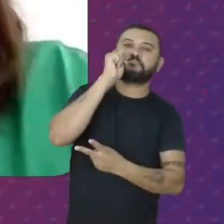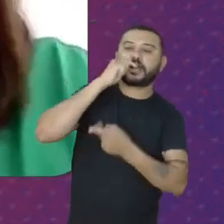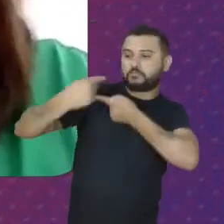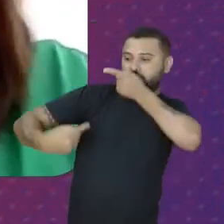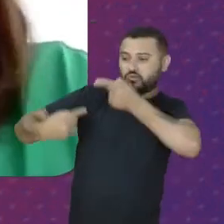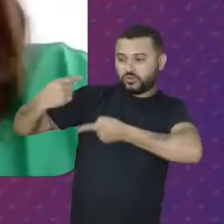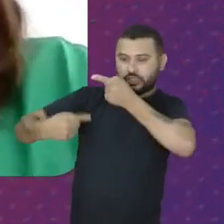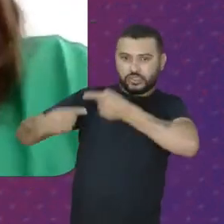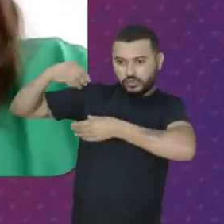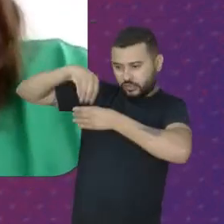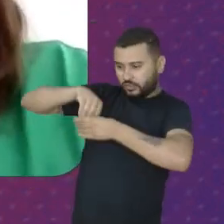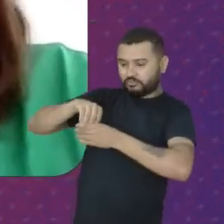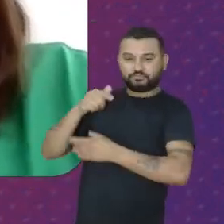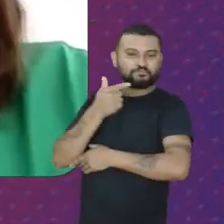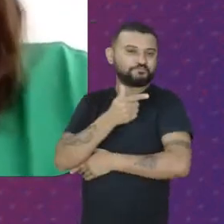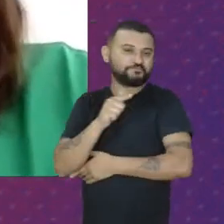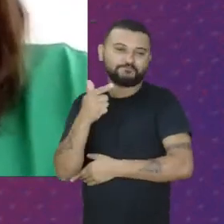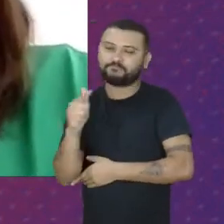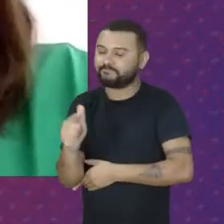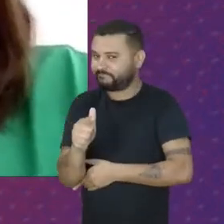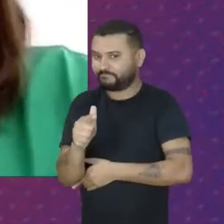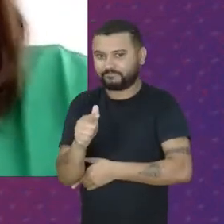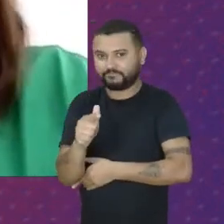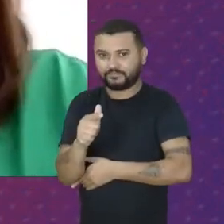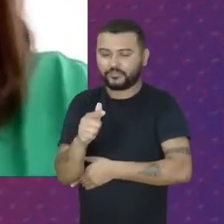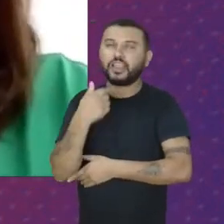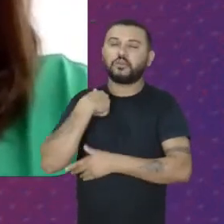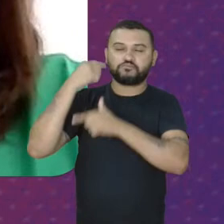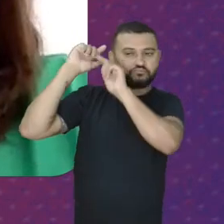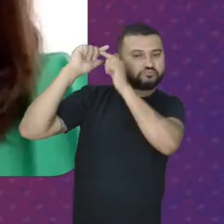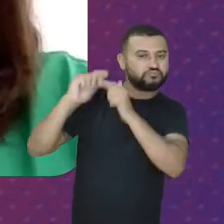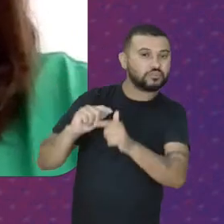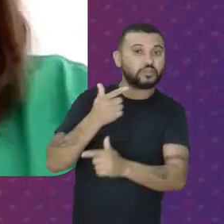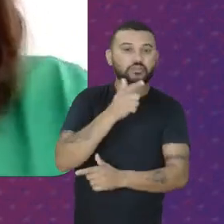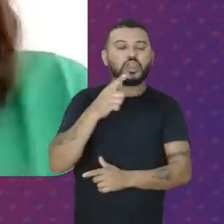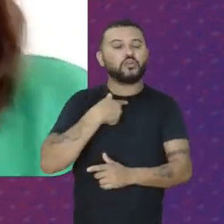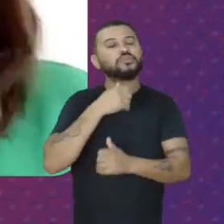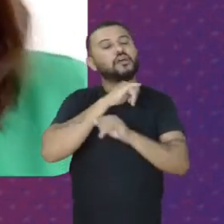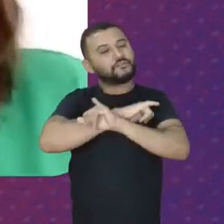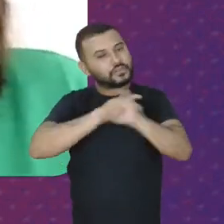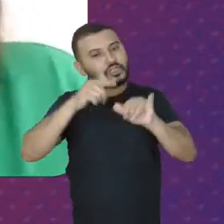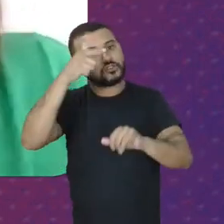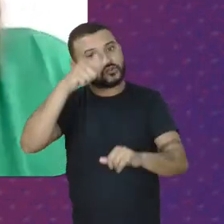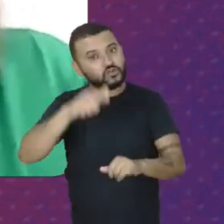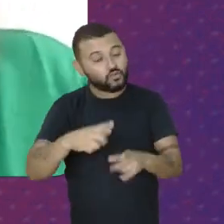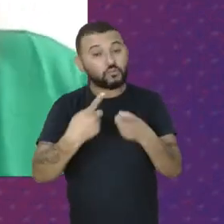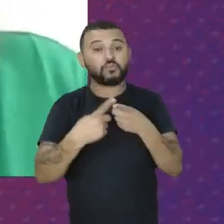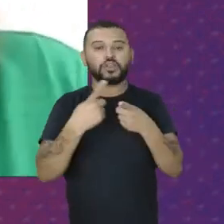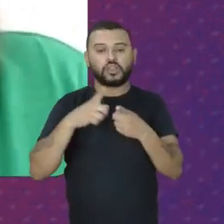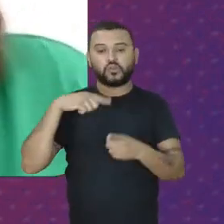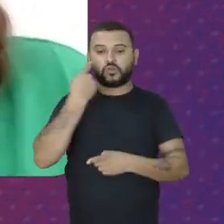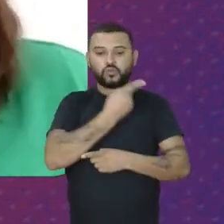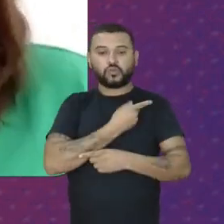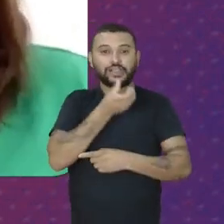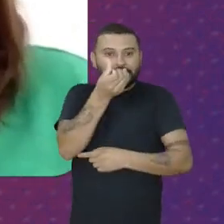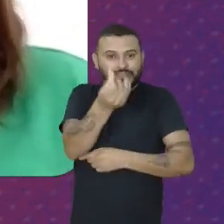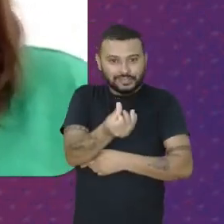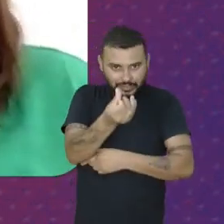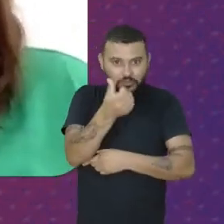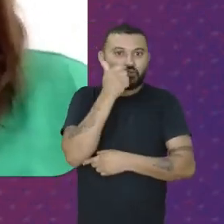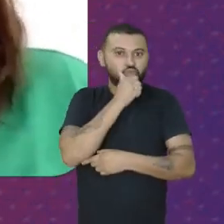de parentes na política. Eu gosto sempre de reforçar isso, porque somos 6 na